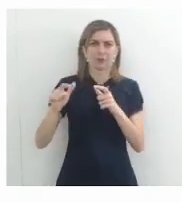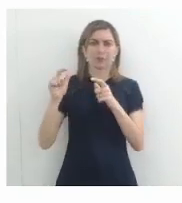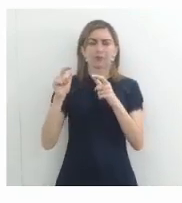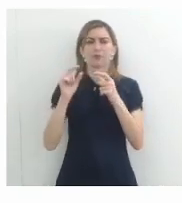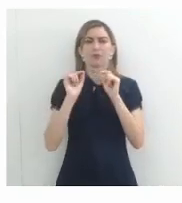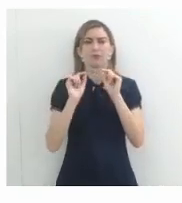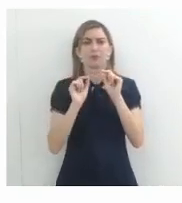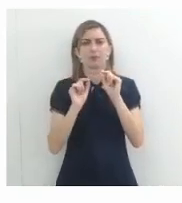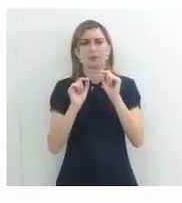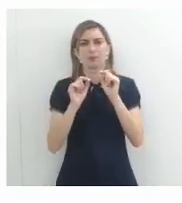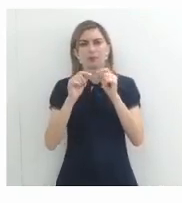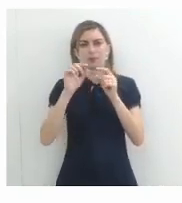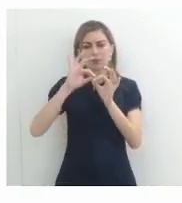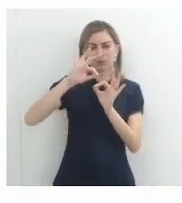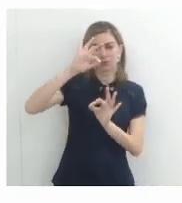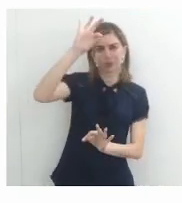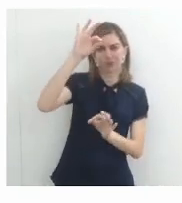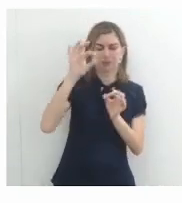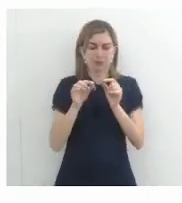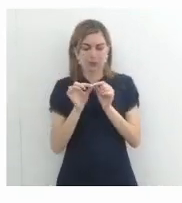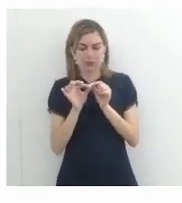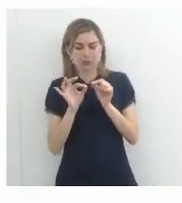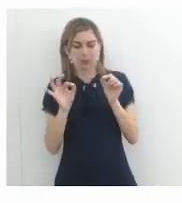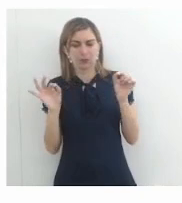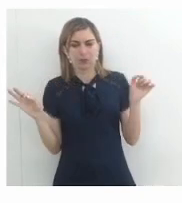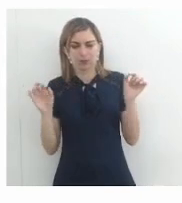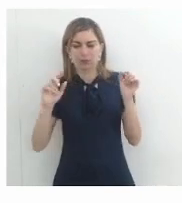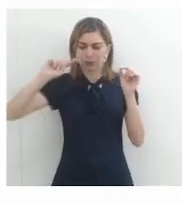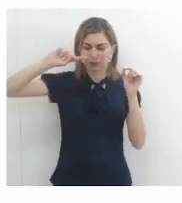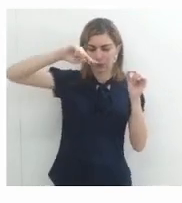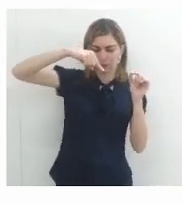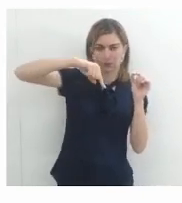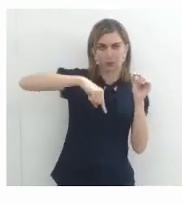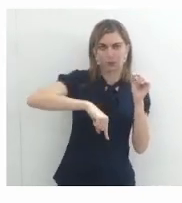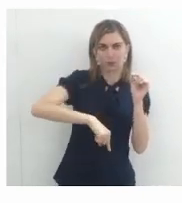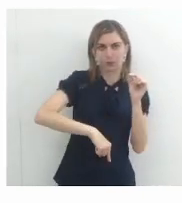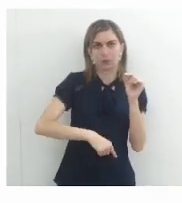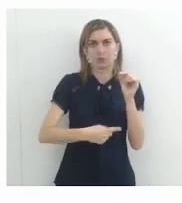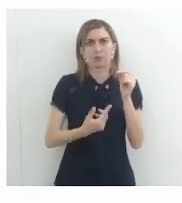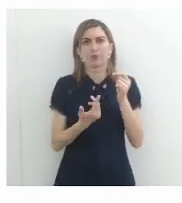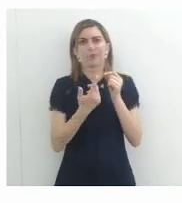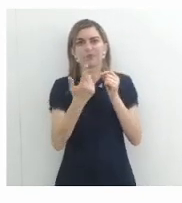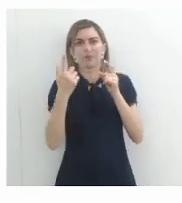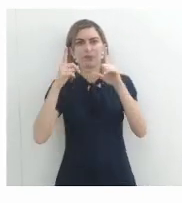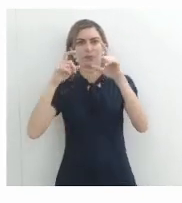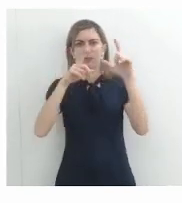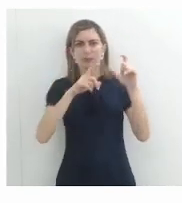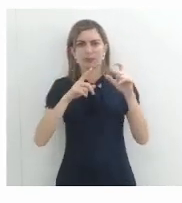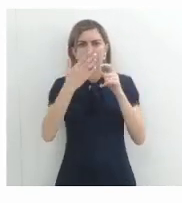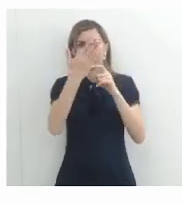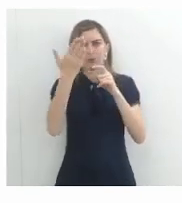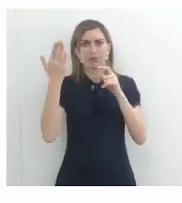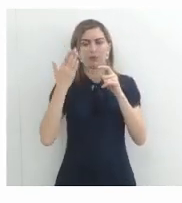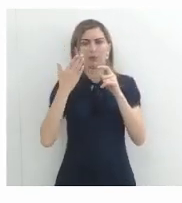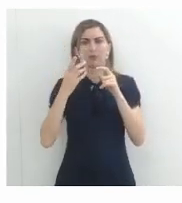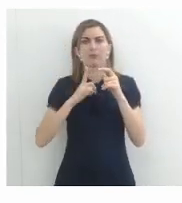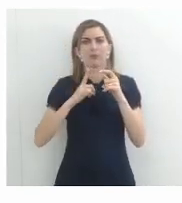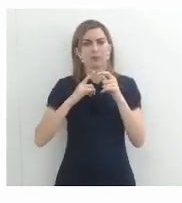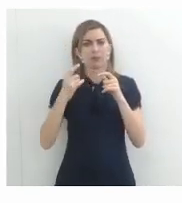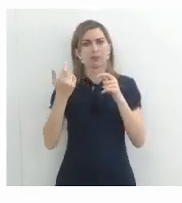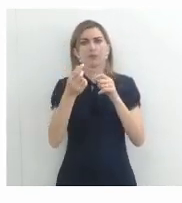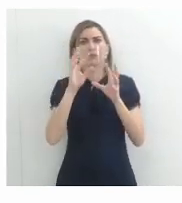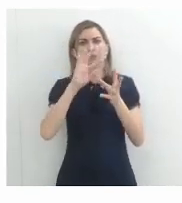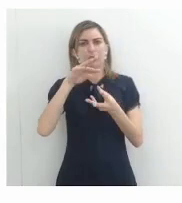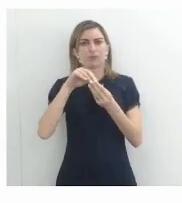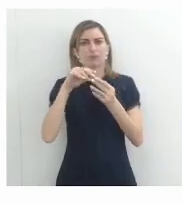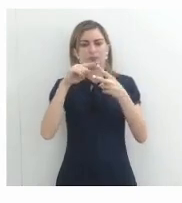são altura, largura e profundidade. Imagens bidimensionais são, portanto, compostas